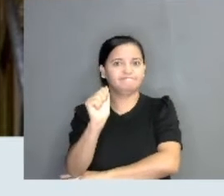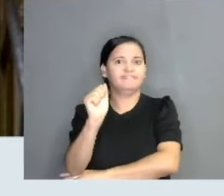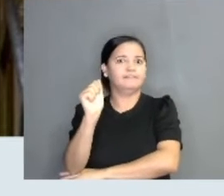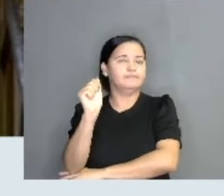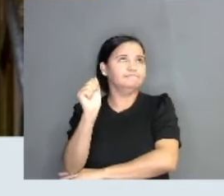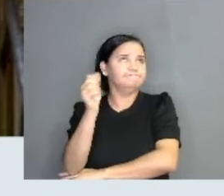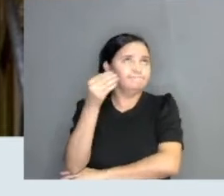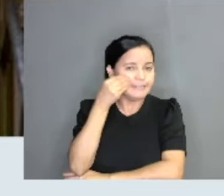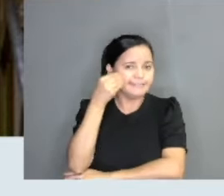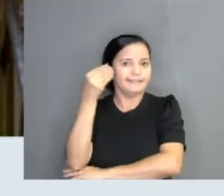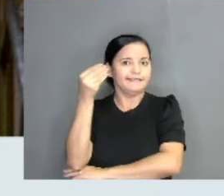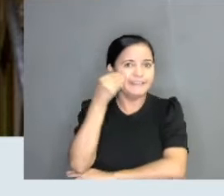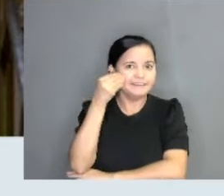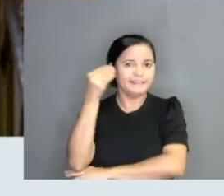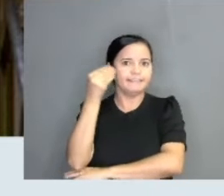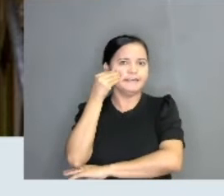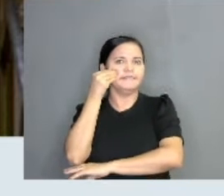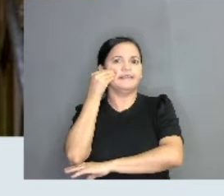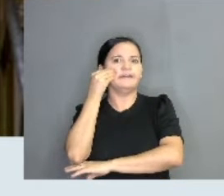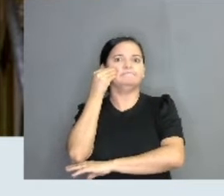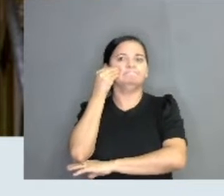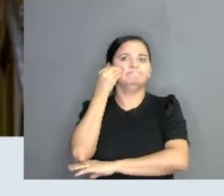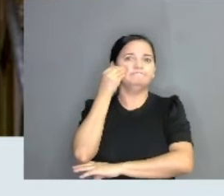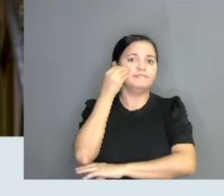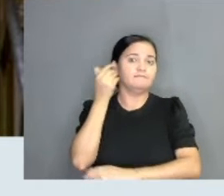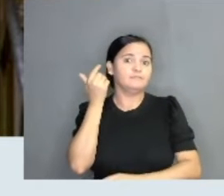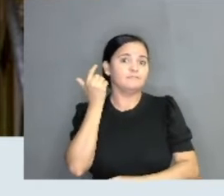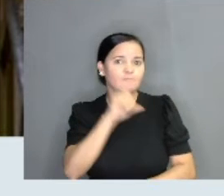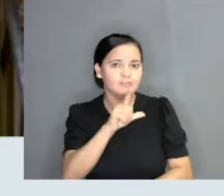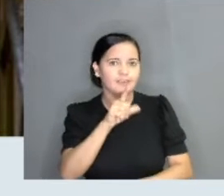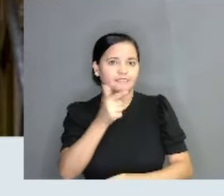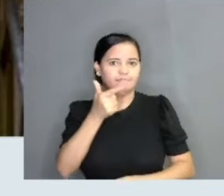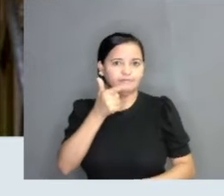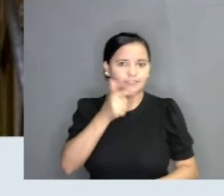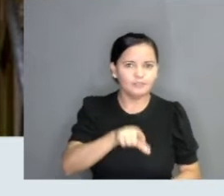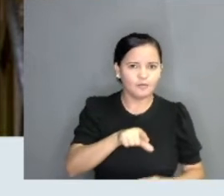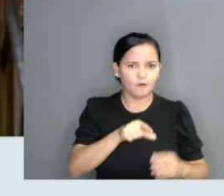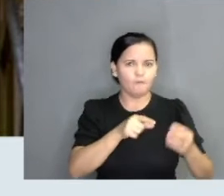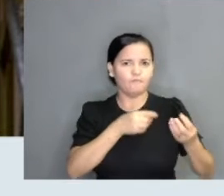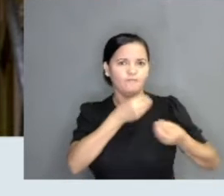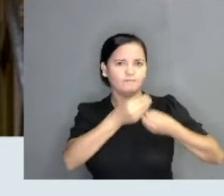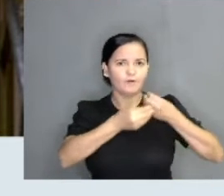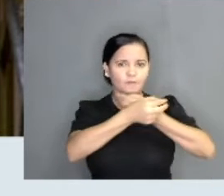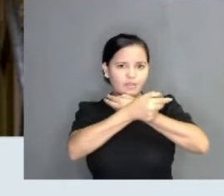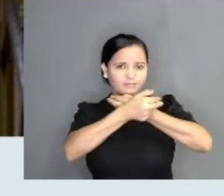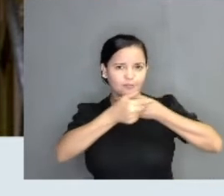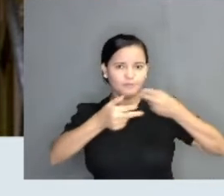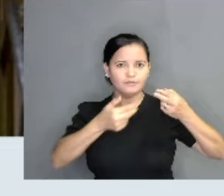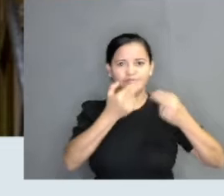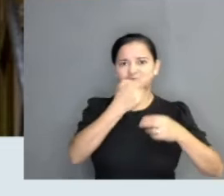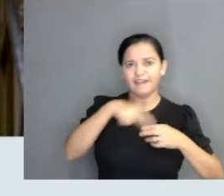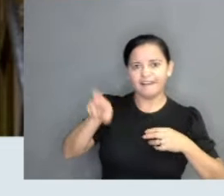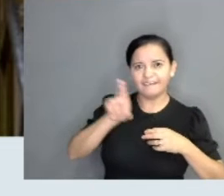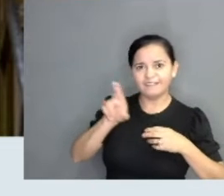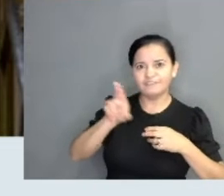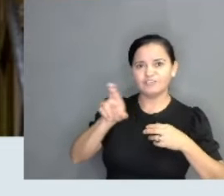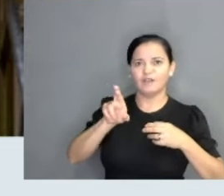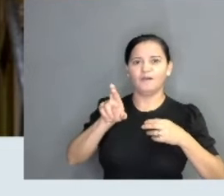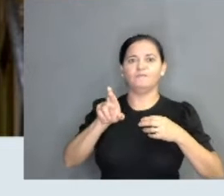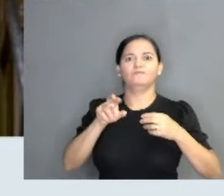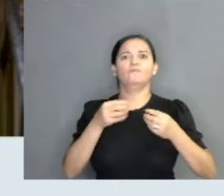ideais religiosos, né? E outros também. Mas a grande questão é, esse